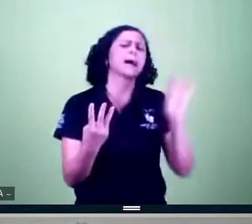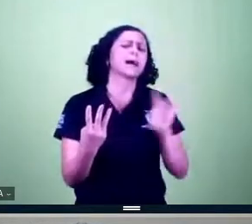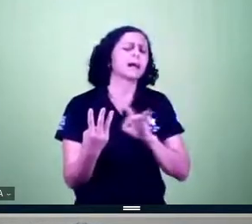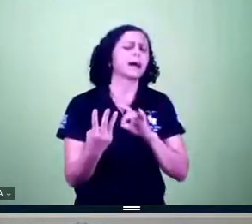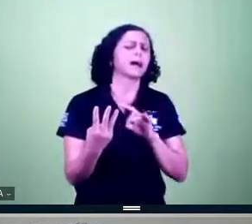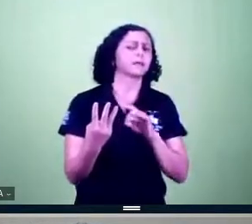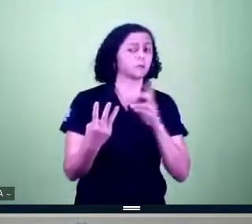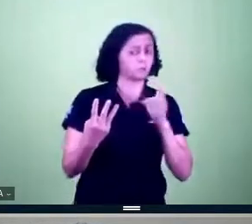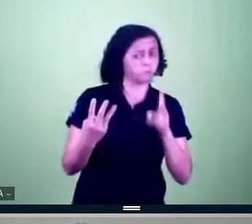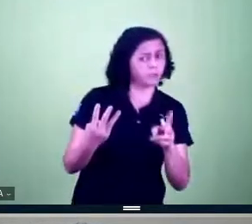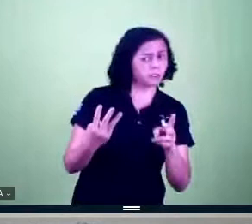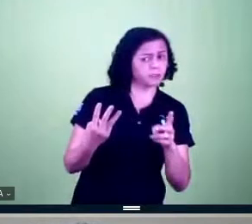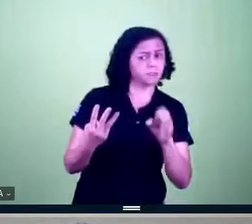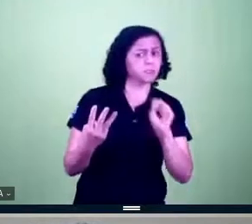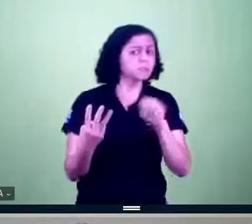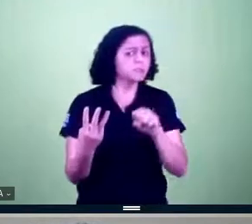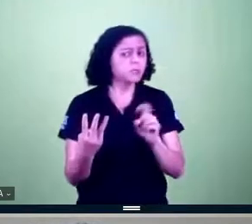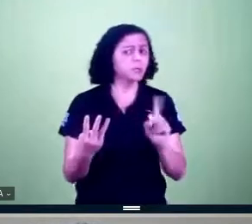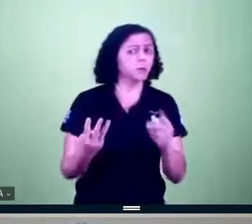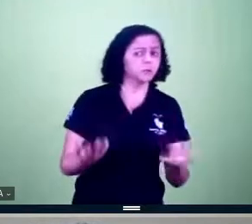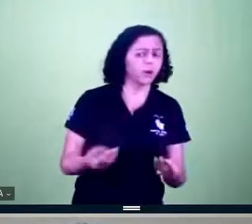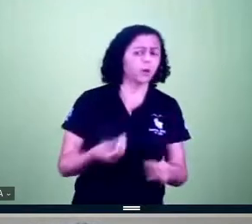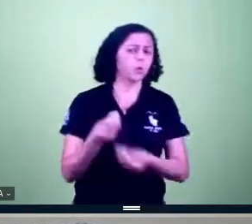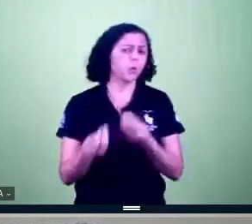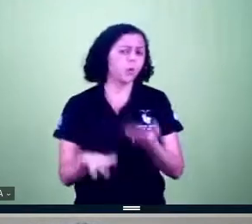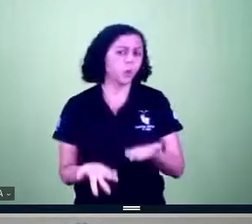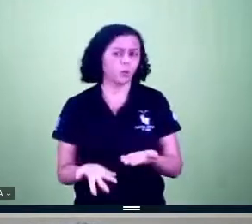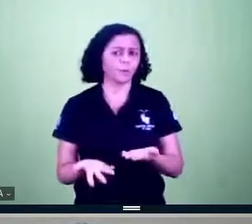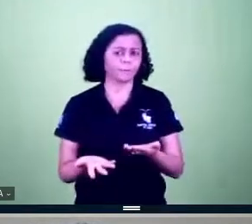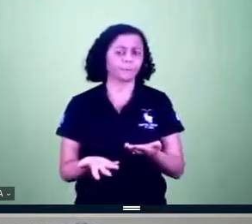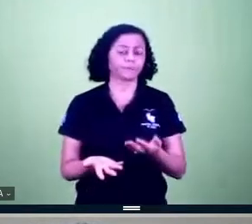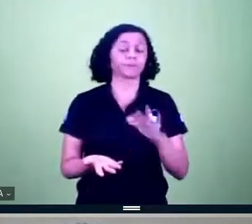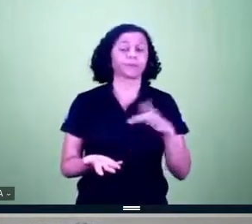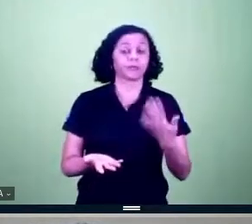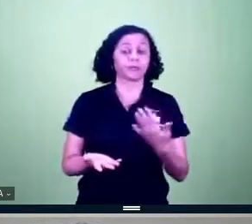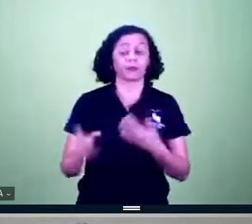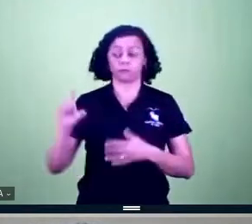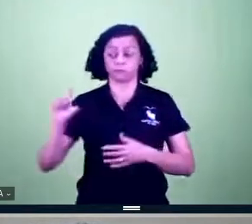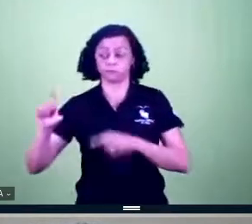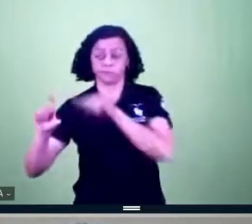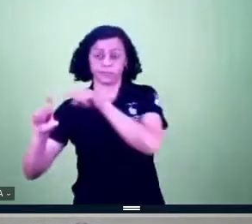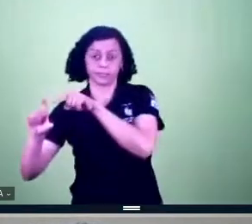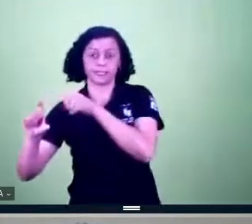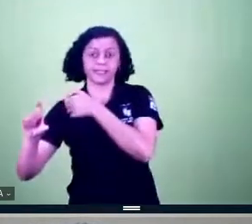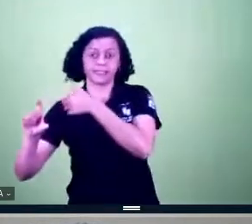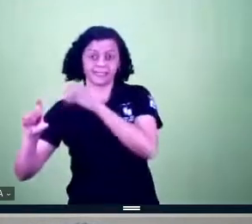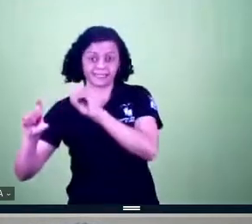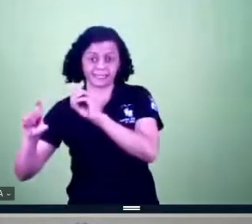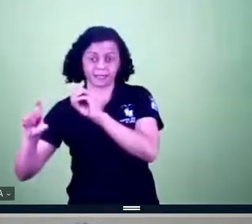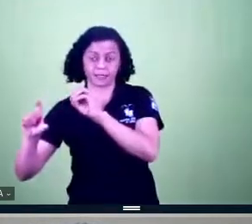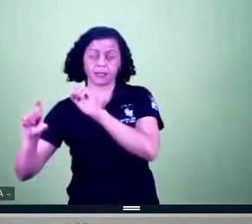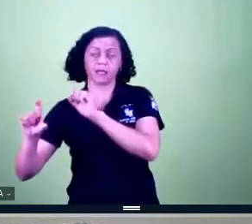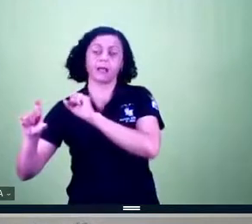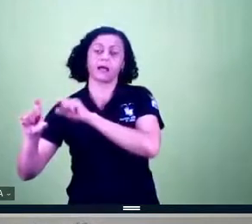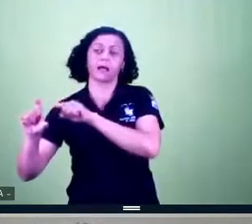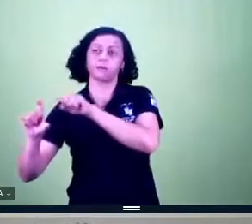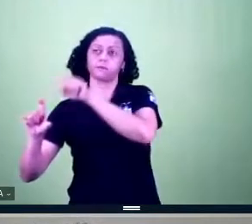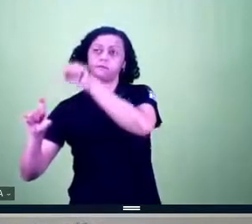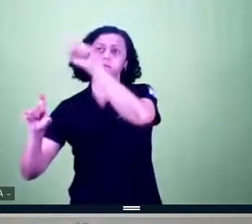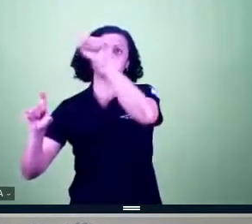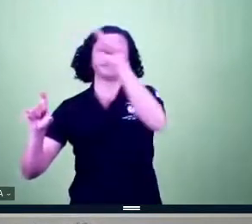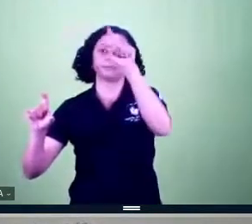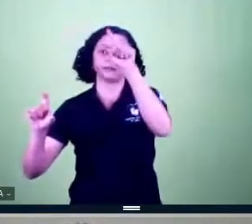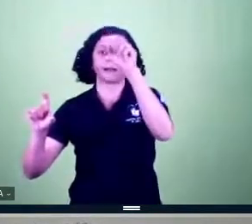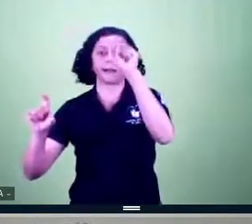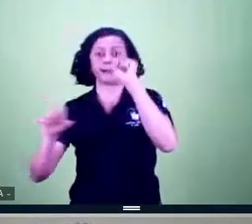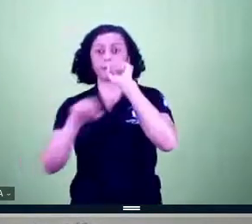resistores. Será que é a mesma? Pensa comigo. Aqui, ó, sai aqui da fonte 100 volts. Para aqui. Os 100 volts, ao